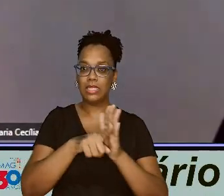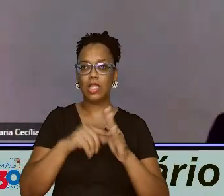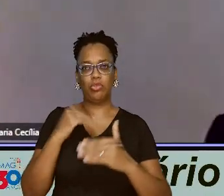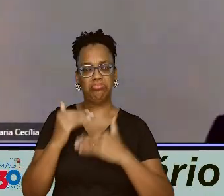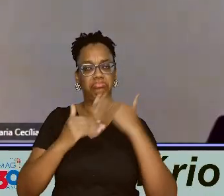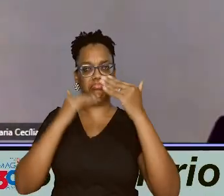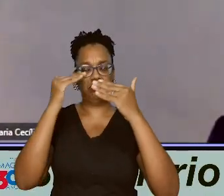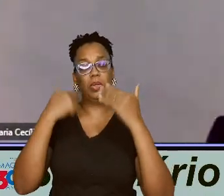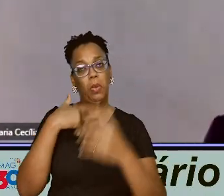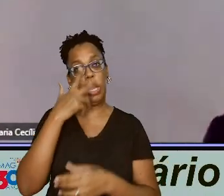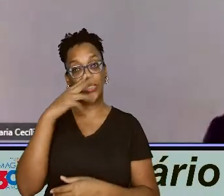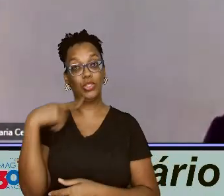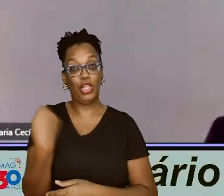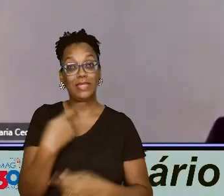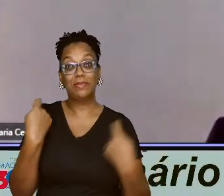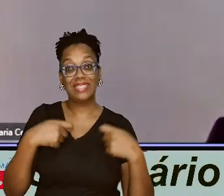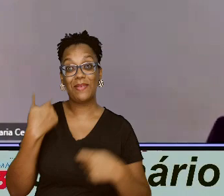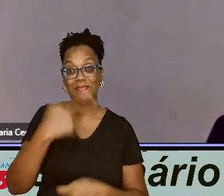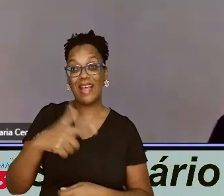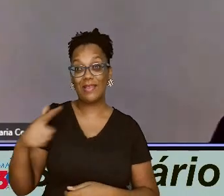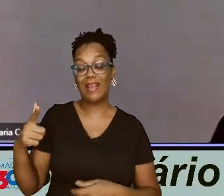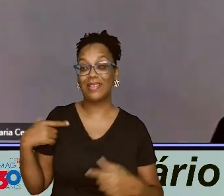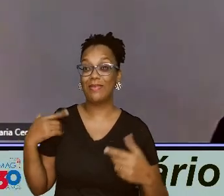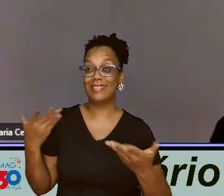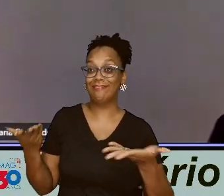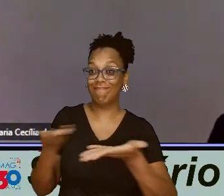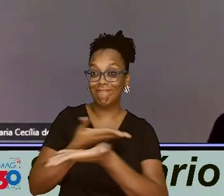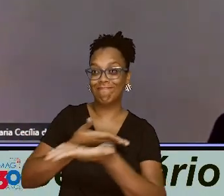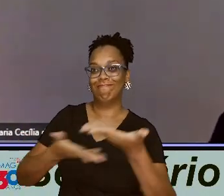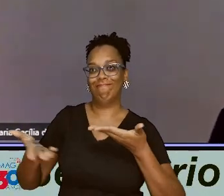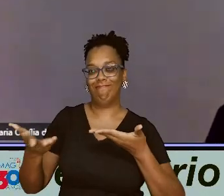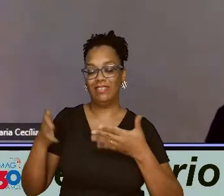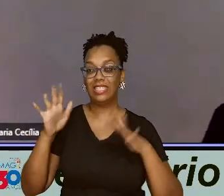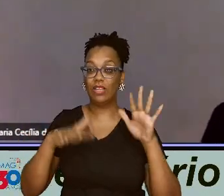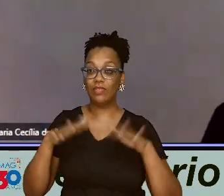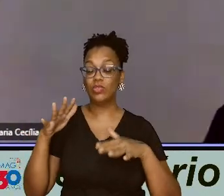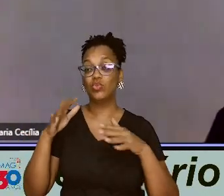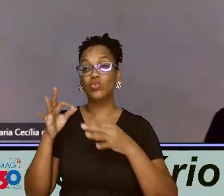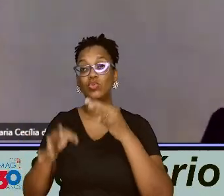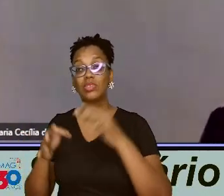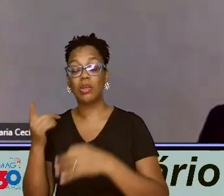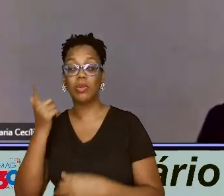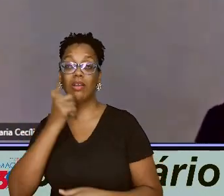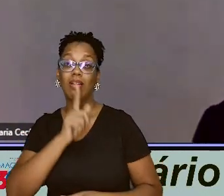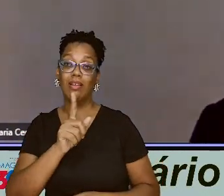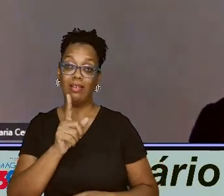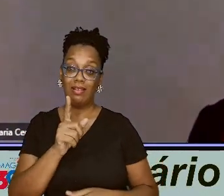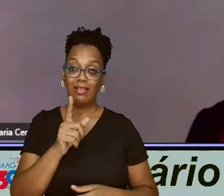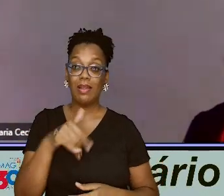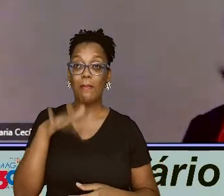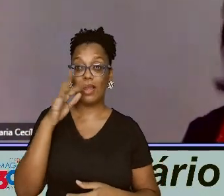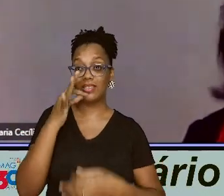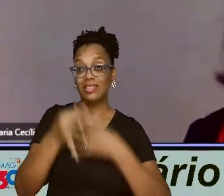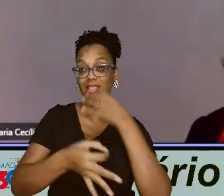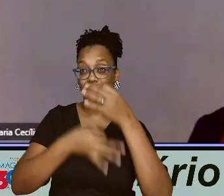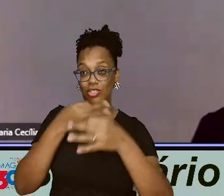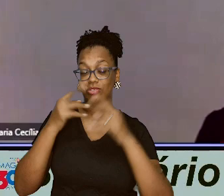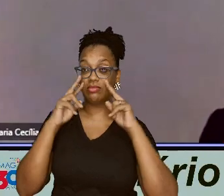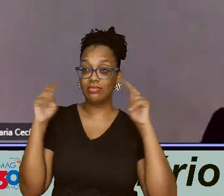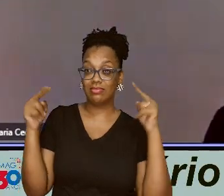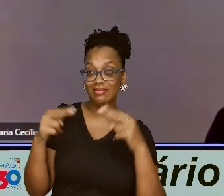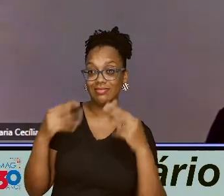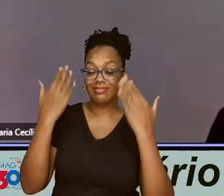acho que a gente precisa fazer mais disso porque é uma via de mão dupla. Talvez o judiciário consiga ganhar com um viés mais crítico para olhar para os